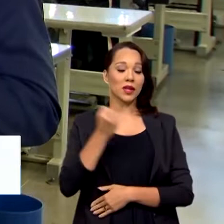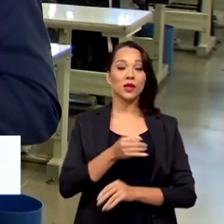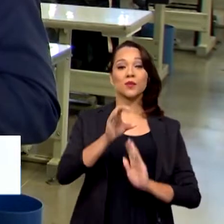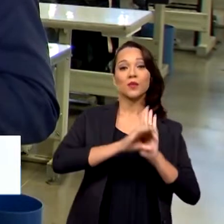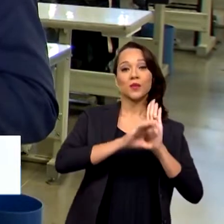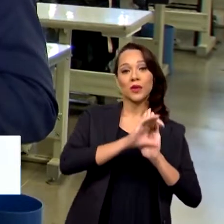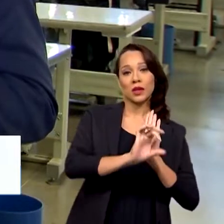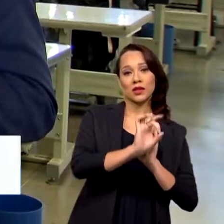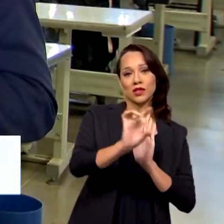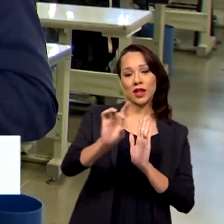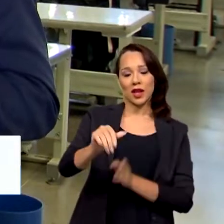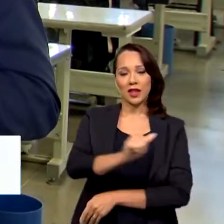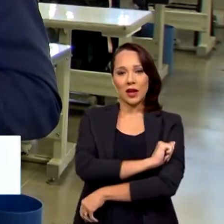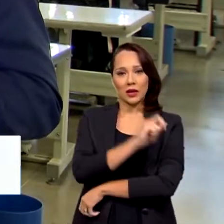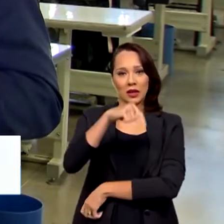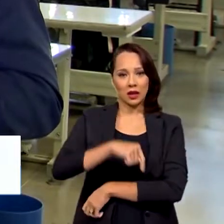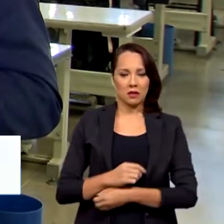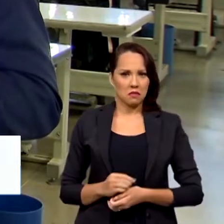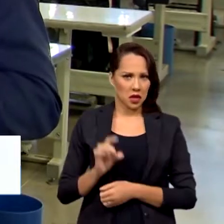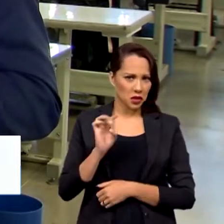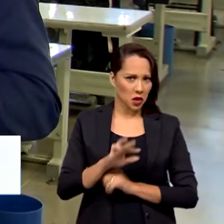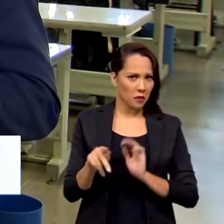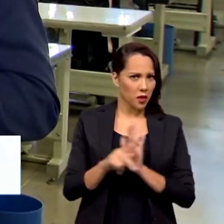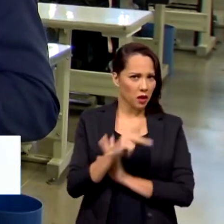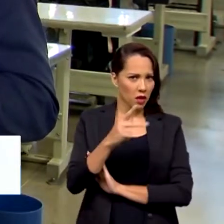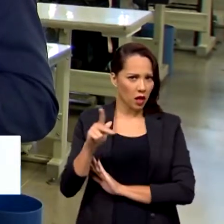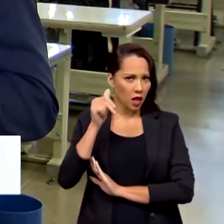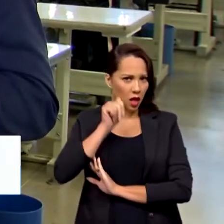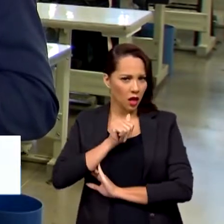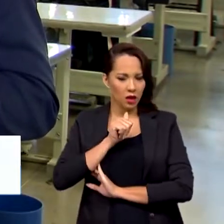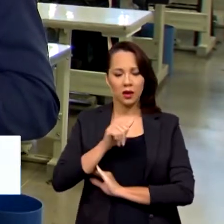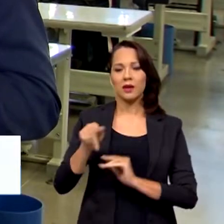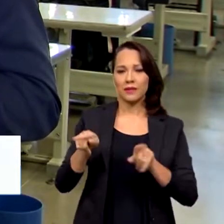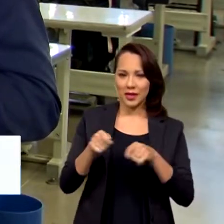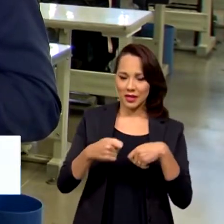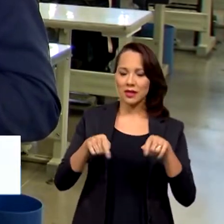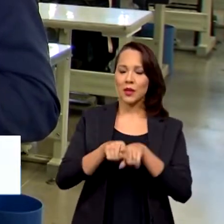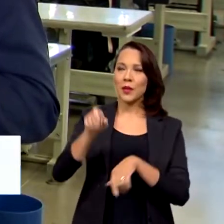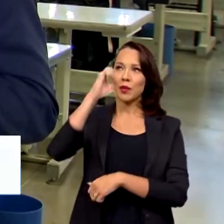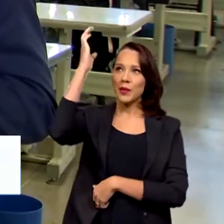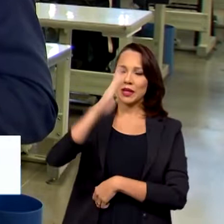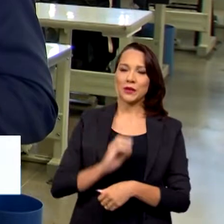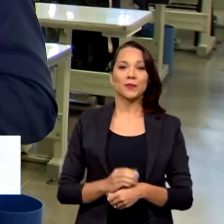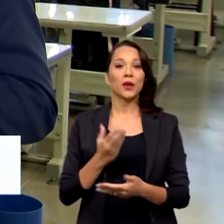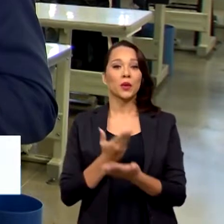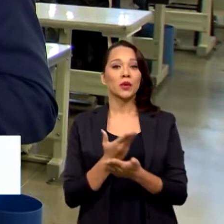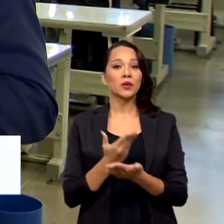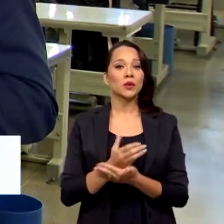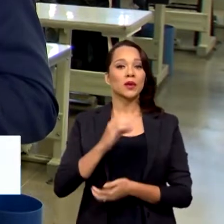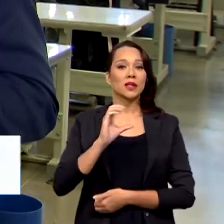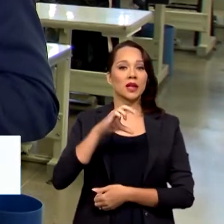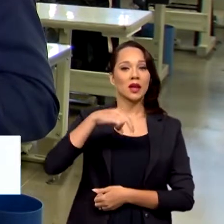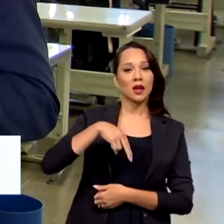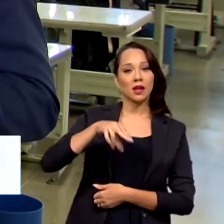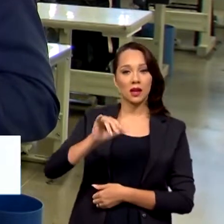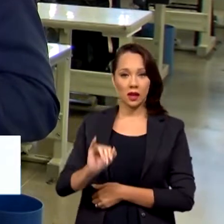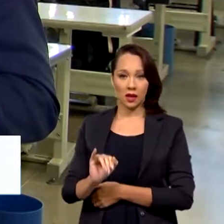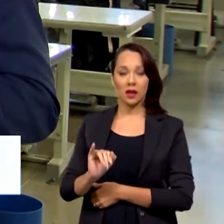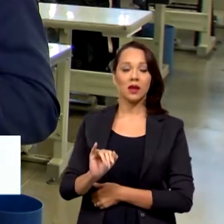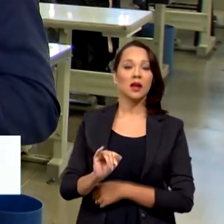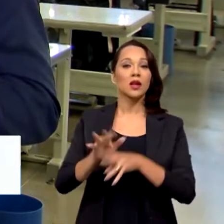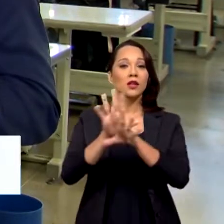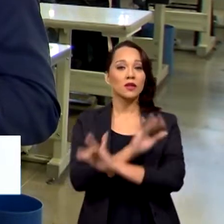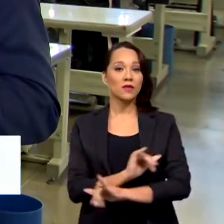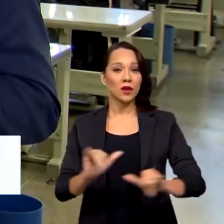de cada aluna aqui, mas não só para elas, também será necessária para o país. Um estudo da Confederação Nacional da Indústria,